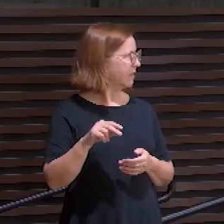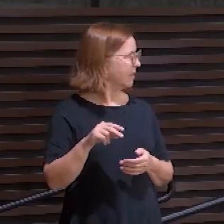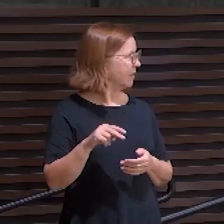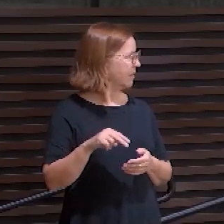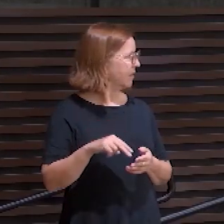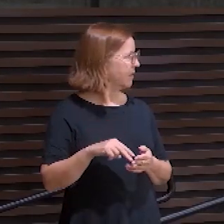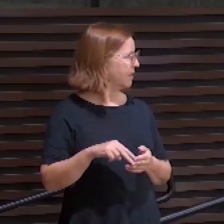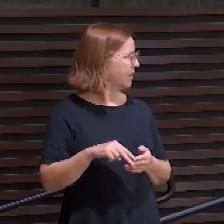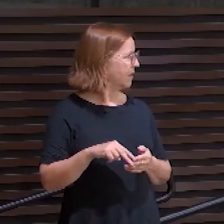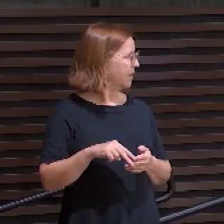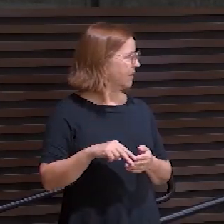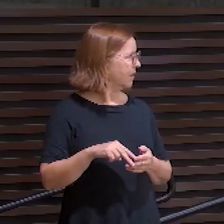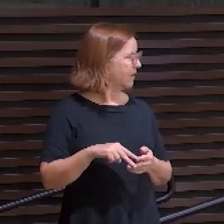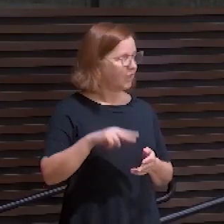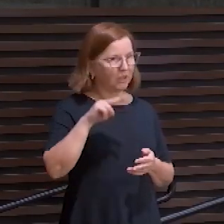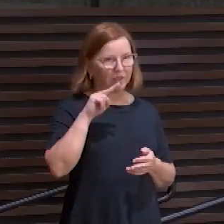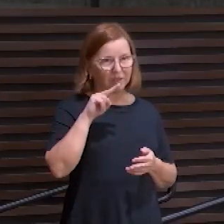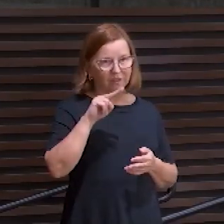Só bezerro mama.